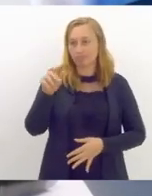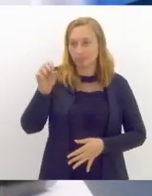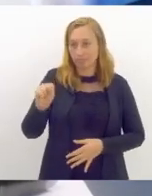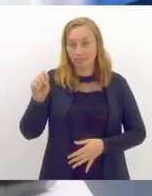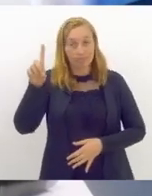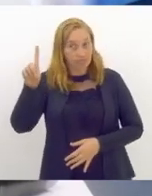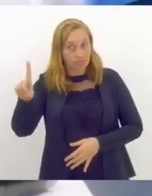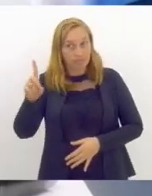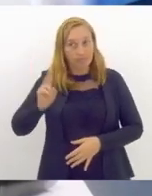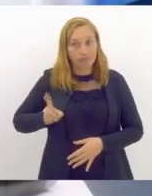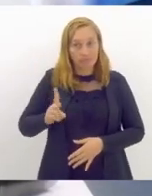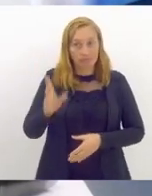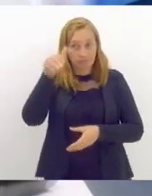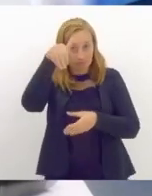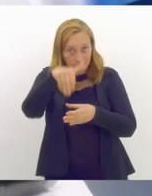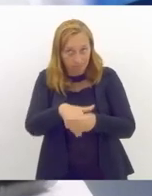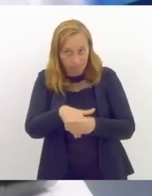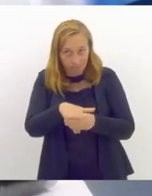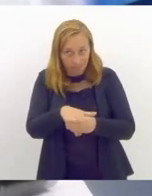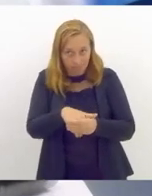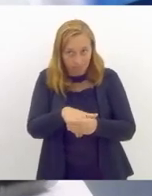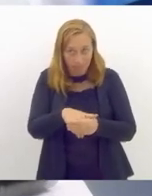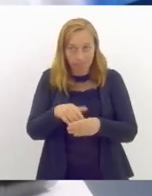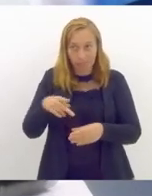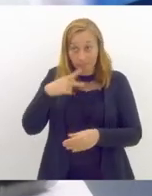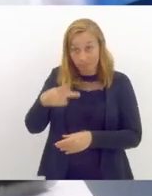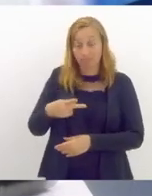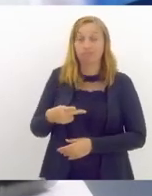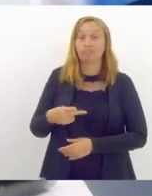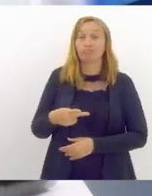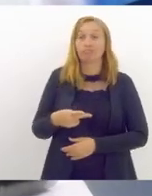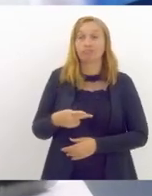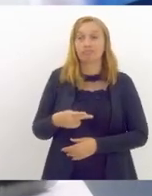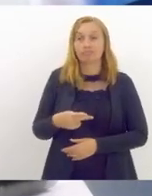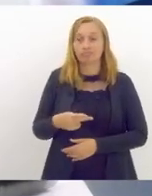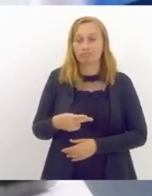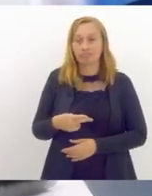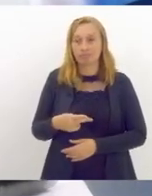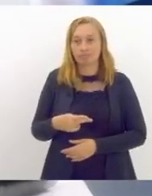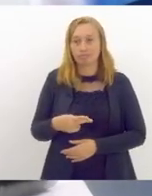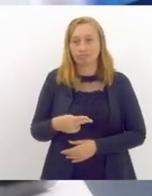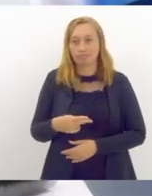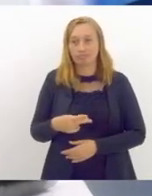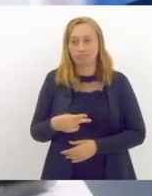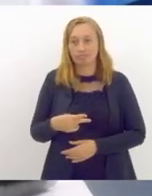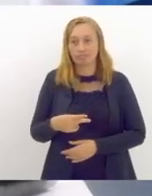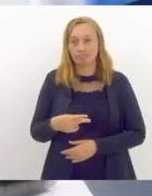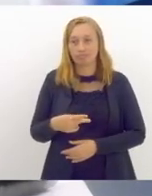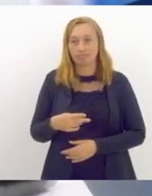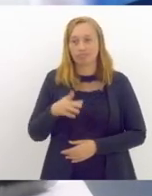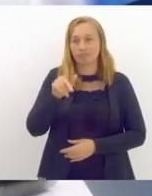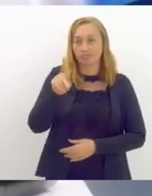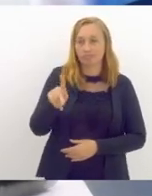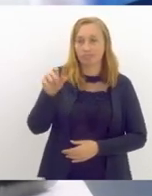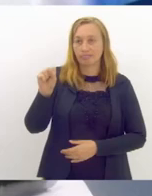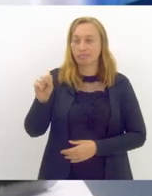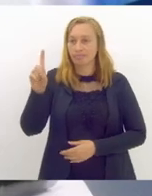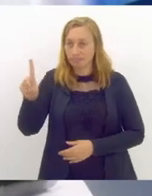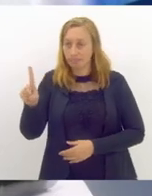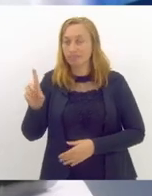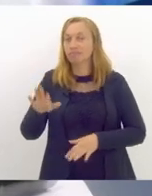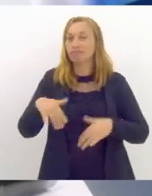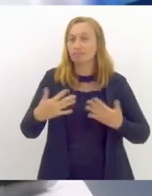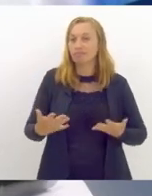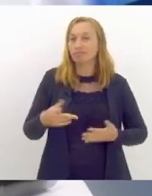e sempre que voto chego lá e digo como é que tá encaminhando o líder do PSD mas